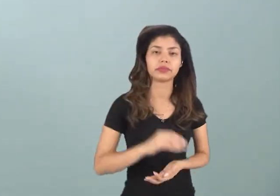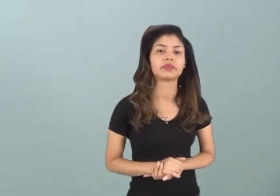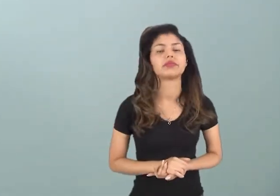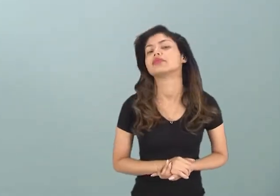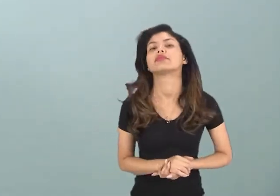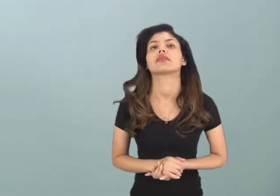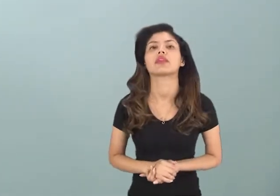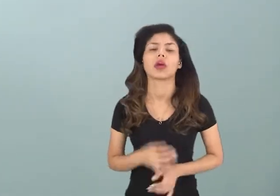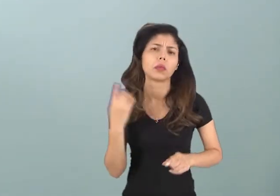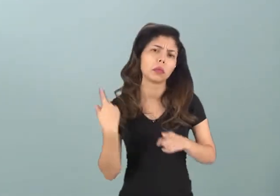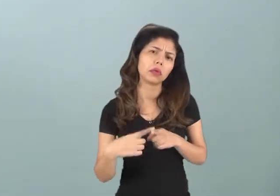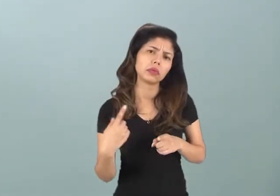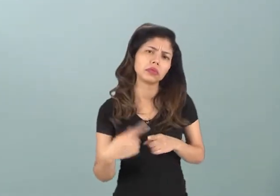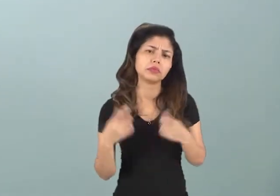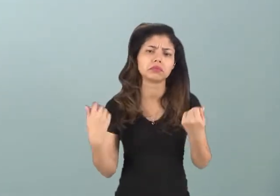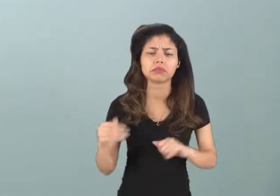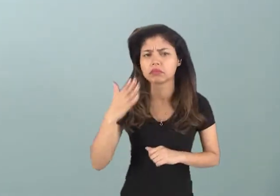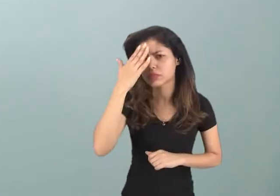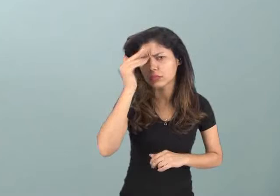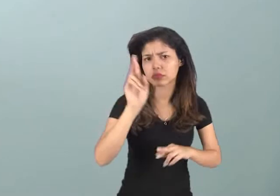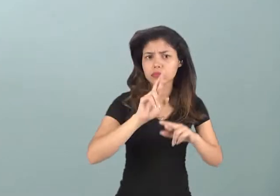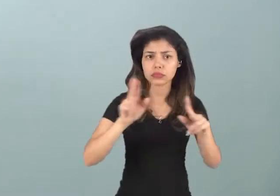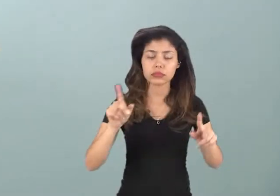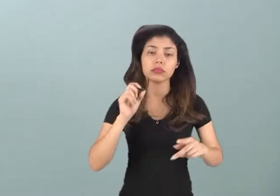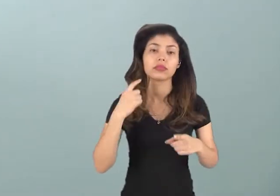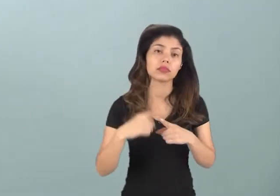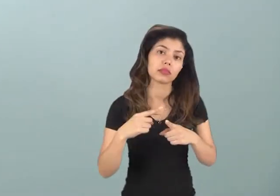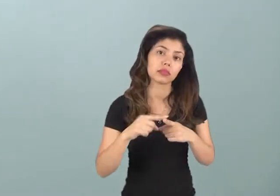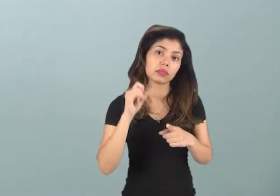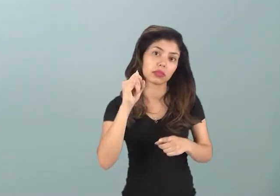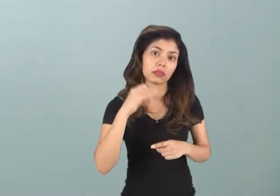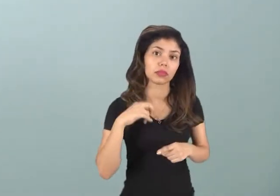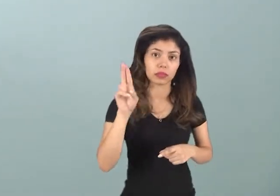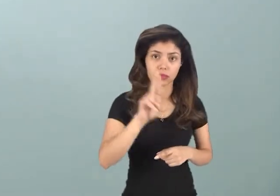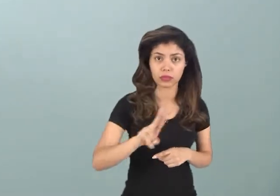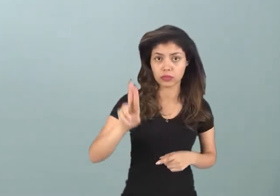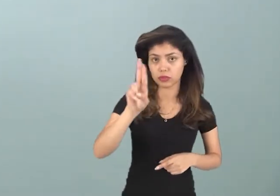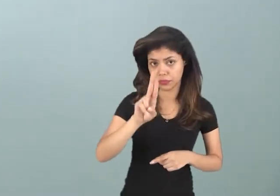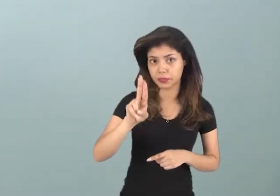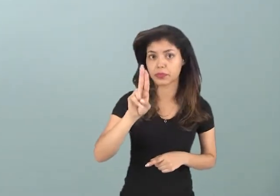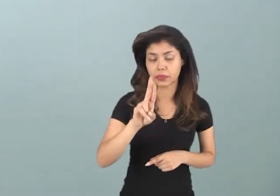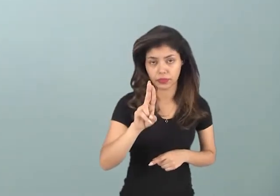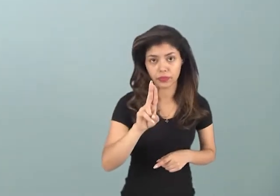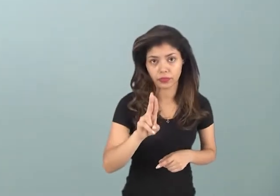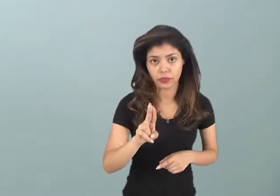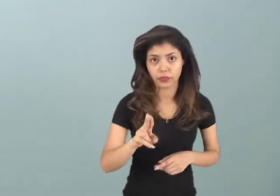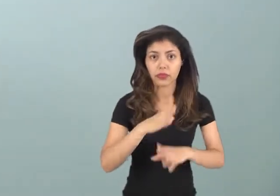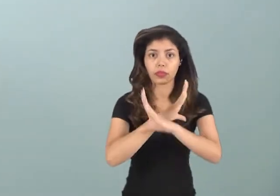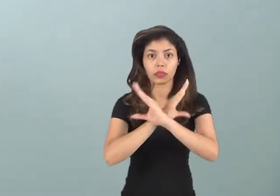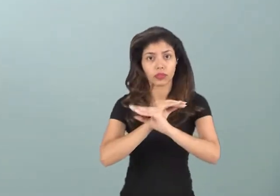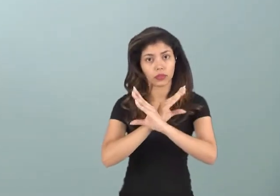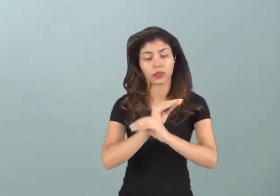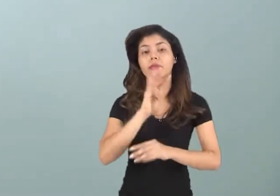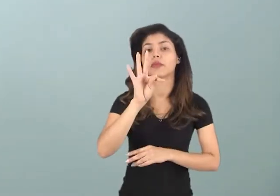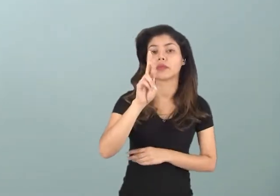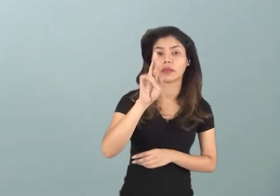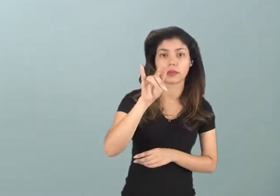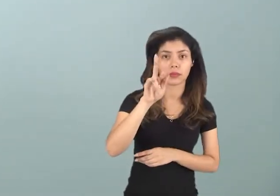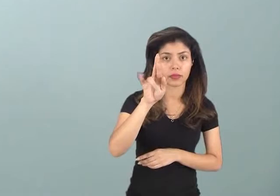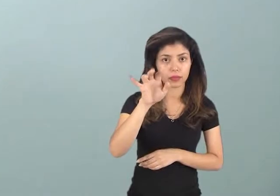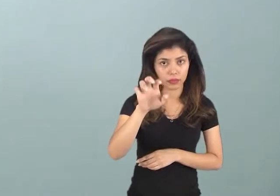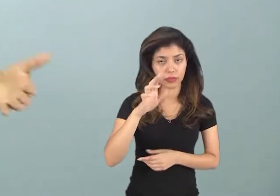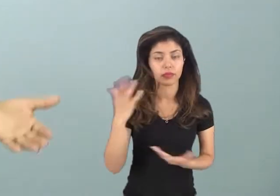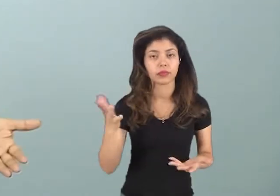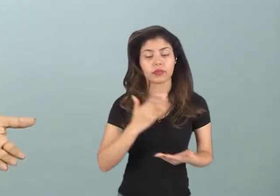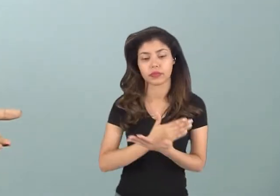tenho que saber essa diferença? Porque se você usa o que? Conjunção integrante, que não vai trocar por nada, a oração subordinada